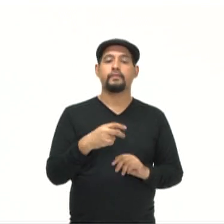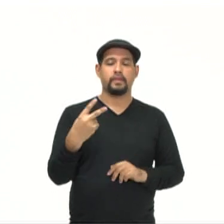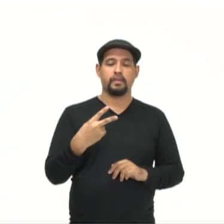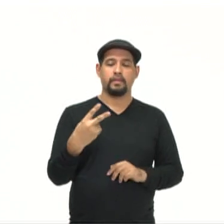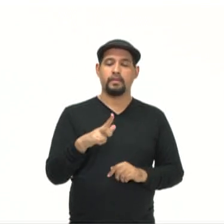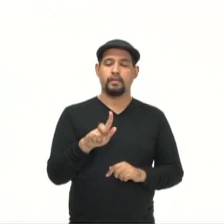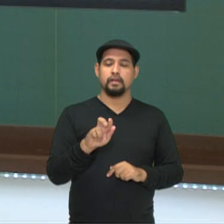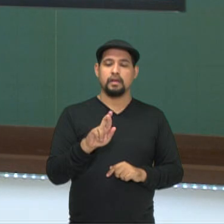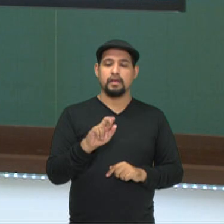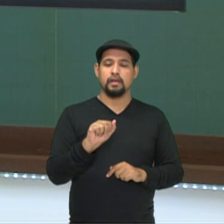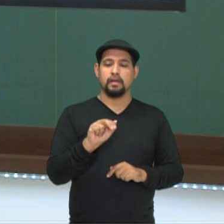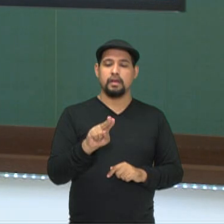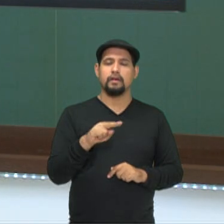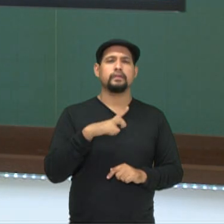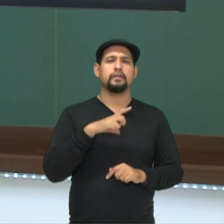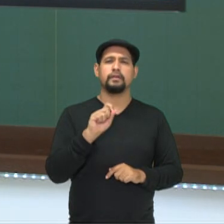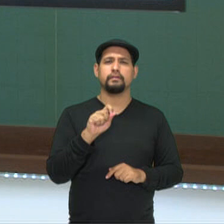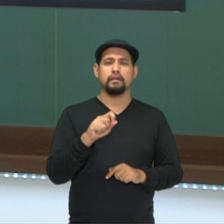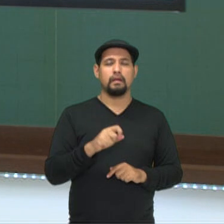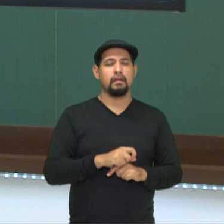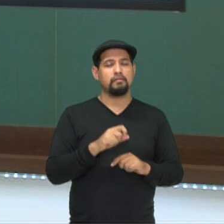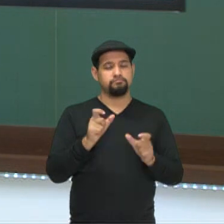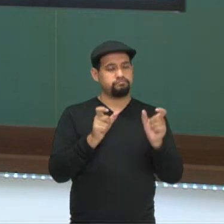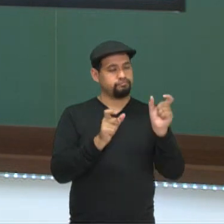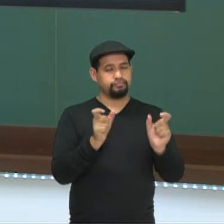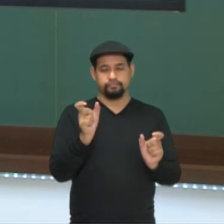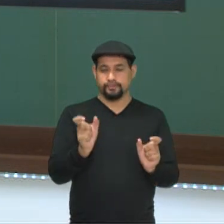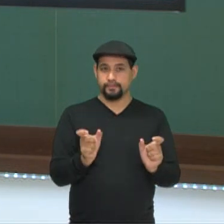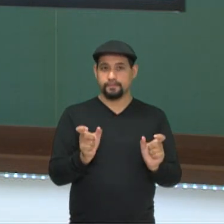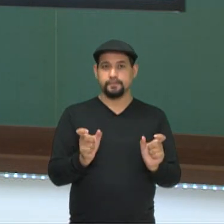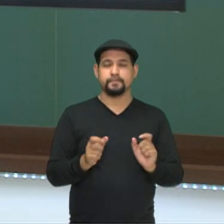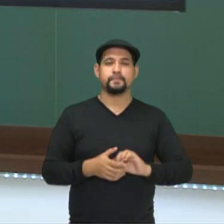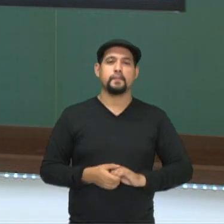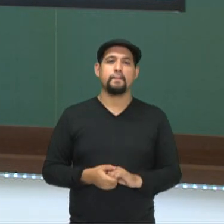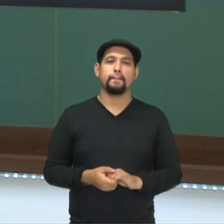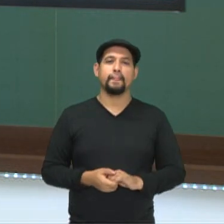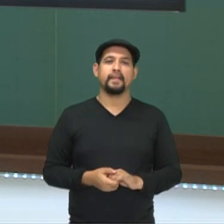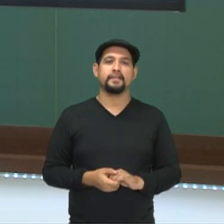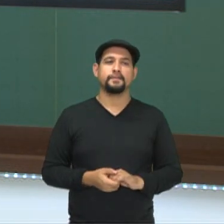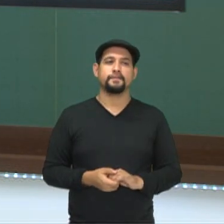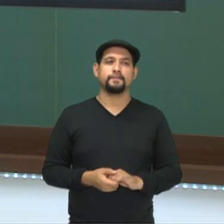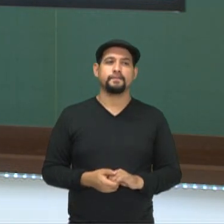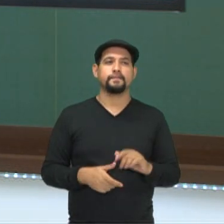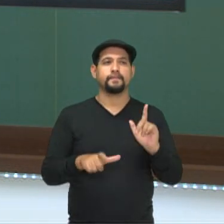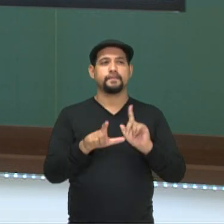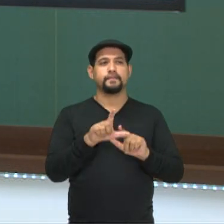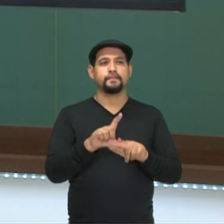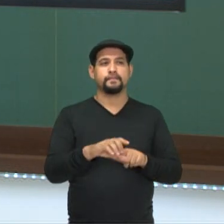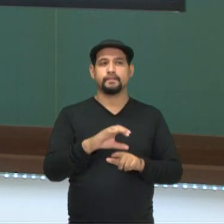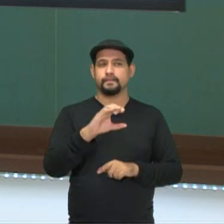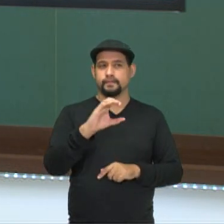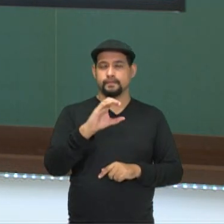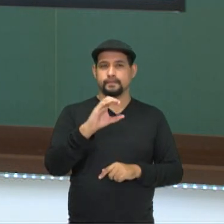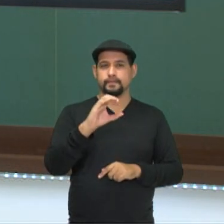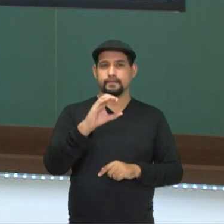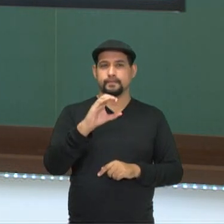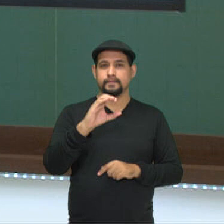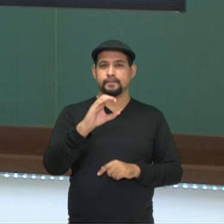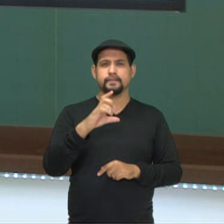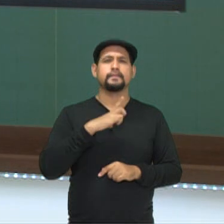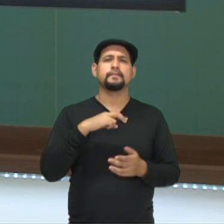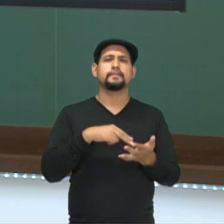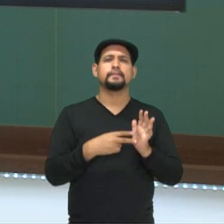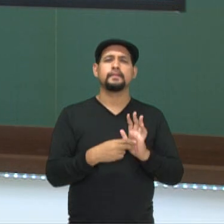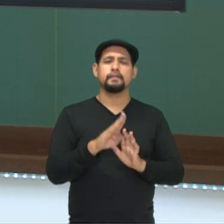do segundo grau Que Me fornece esses coeficientes certo a letra C a letra C